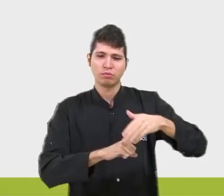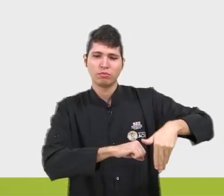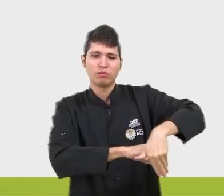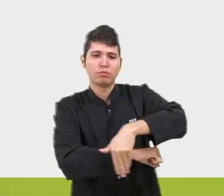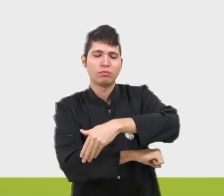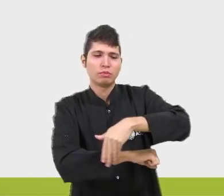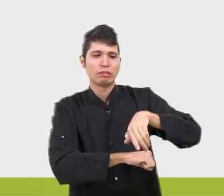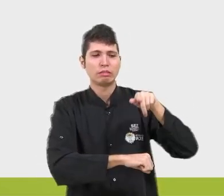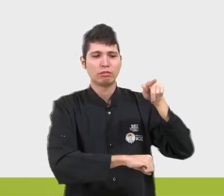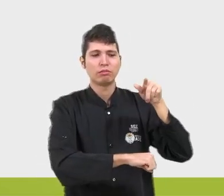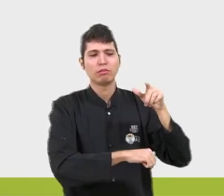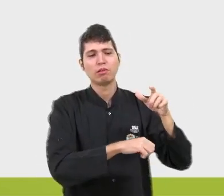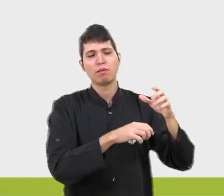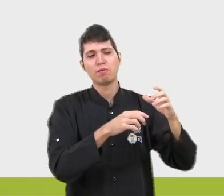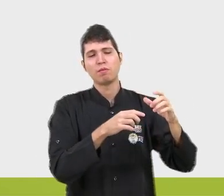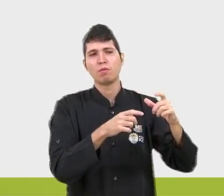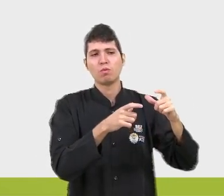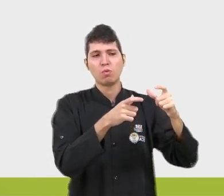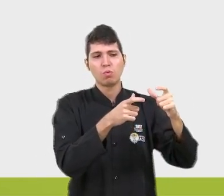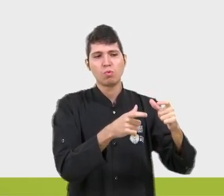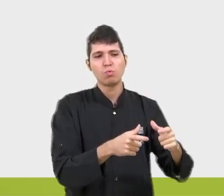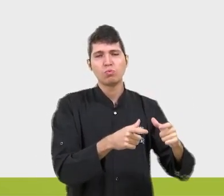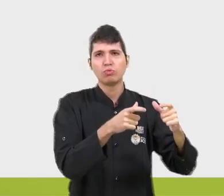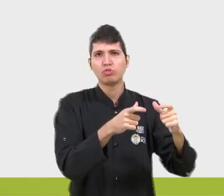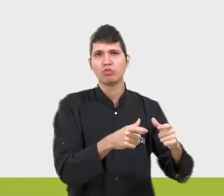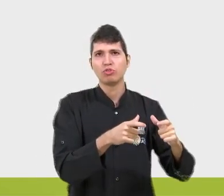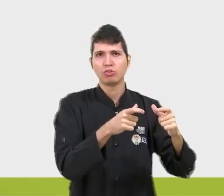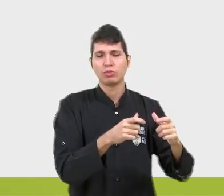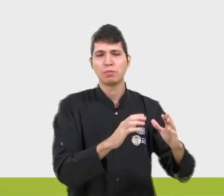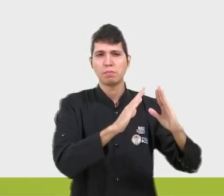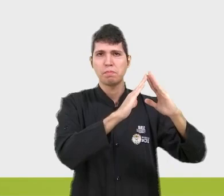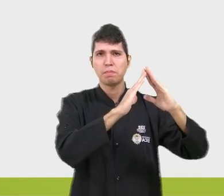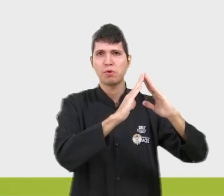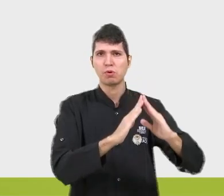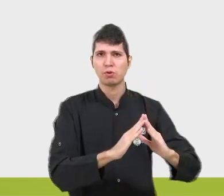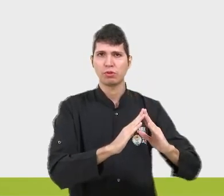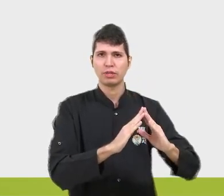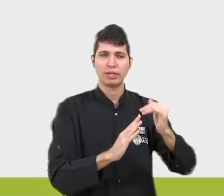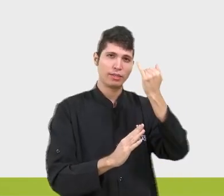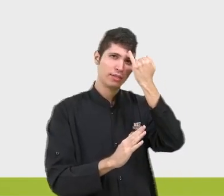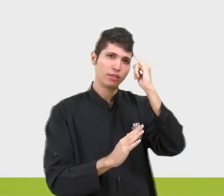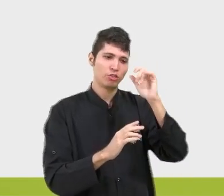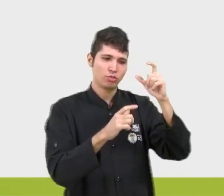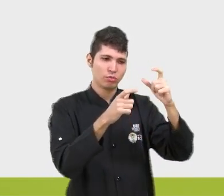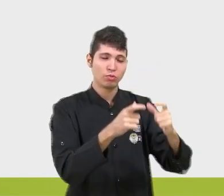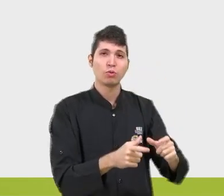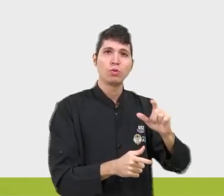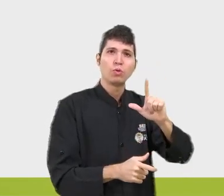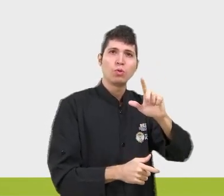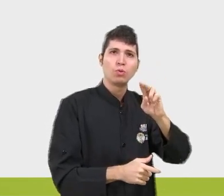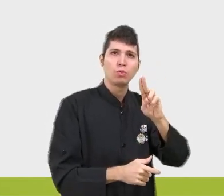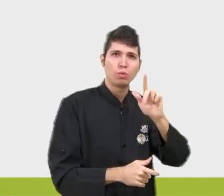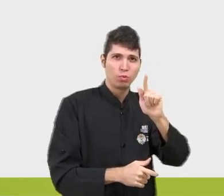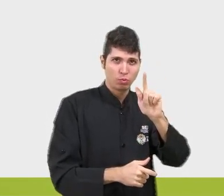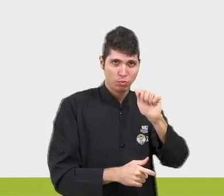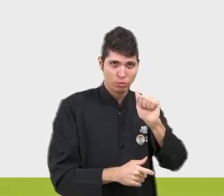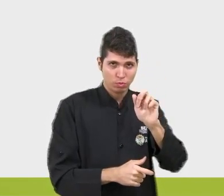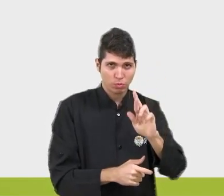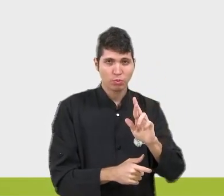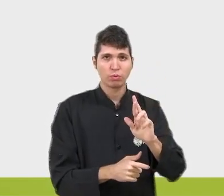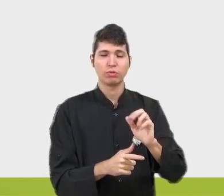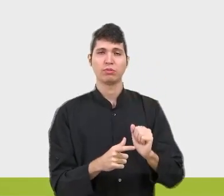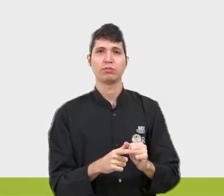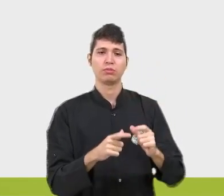onde ele mora não há muito movimento. É o onde com ideia de lugar. Vive-se uma época muito difícil, onde